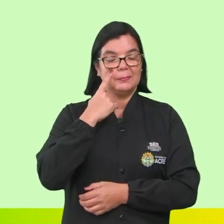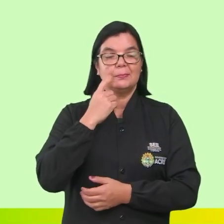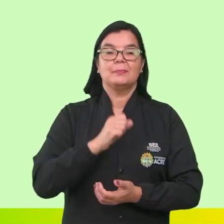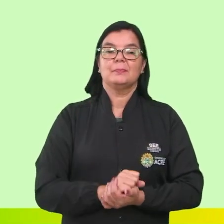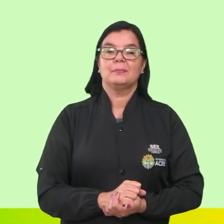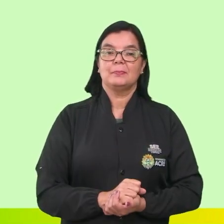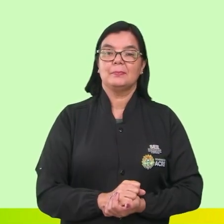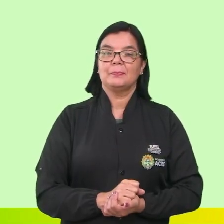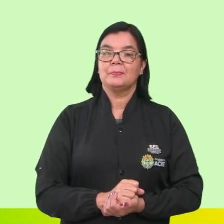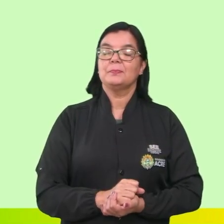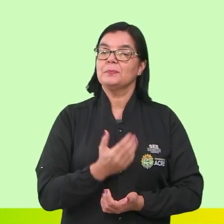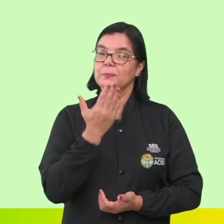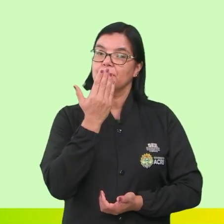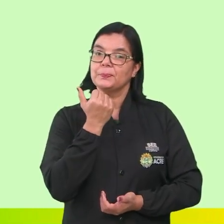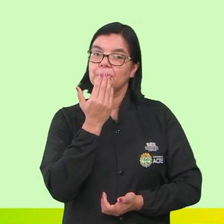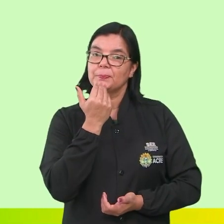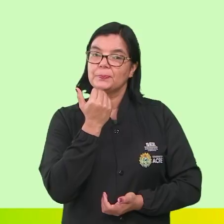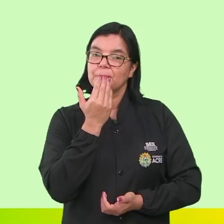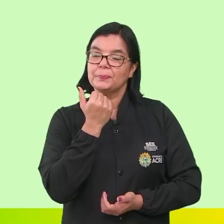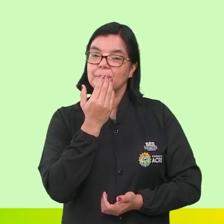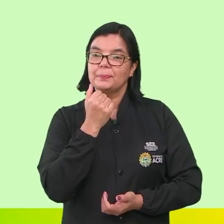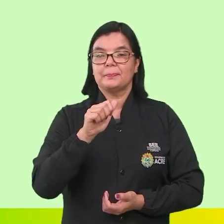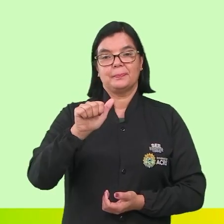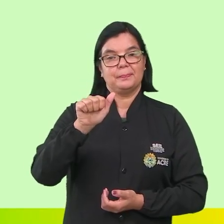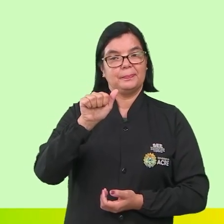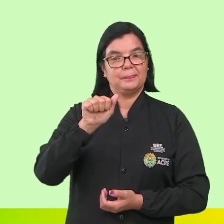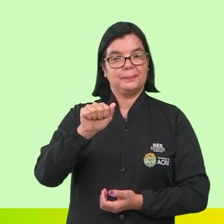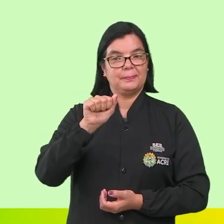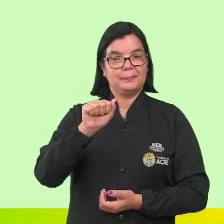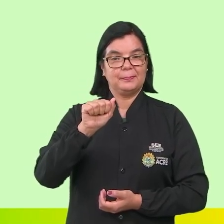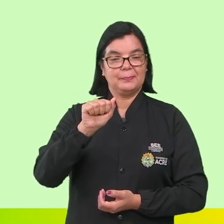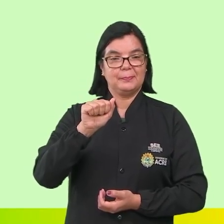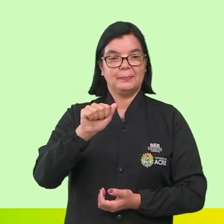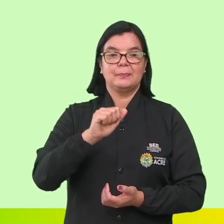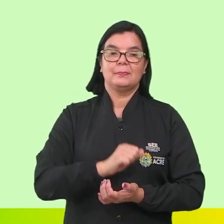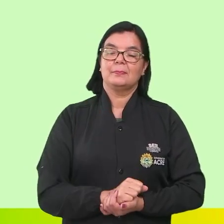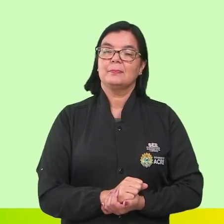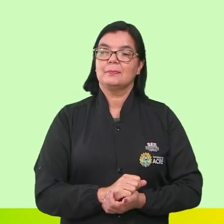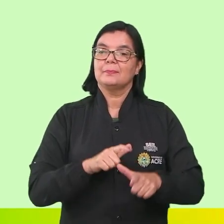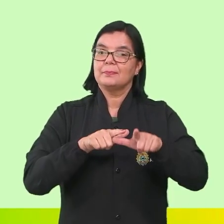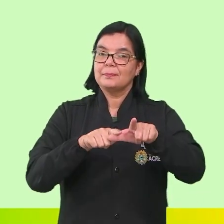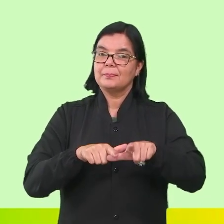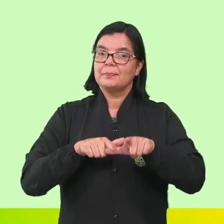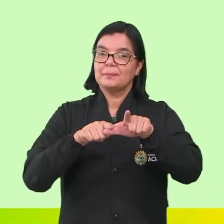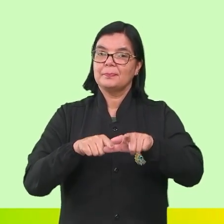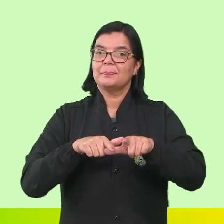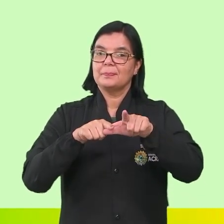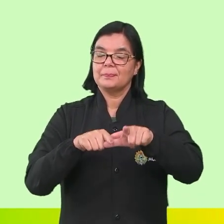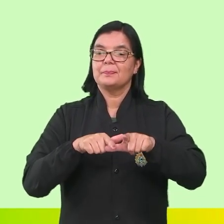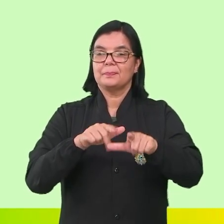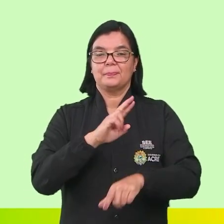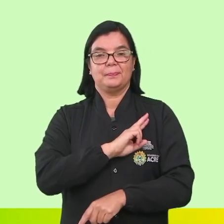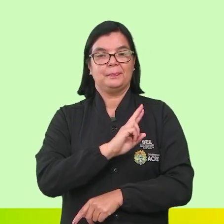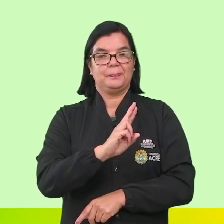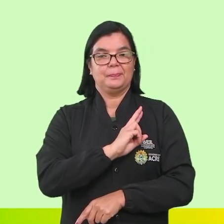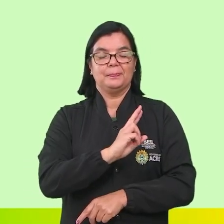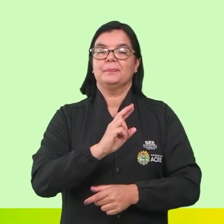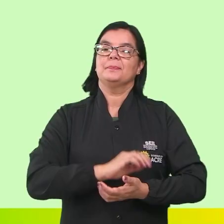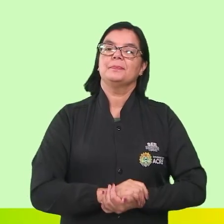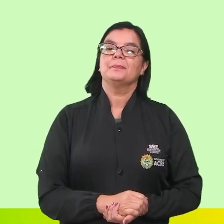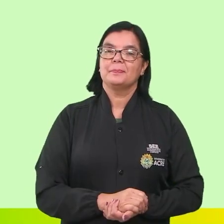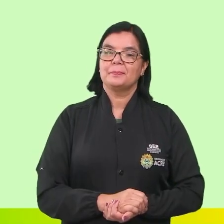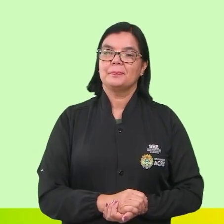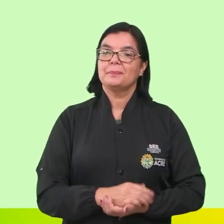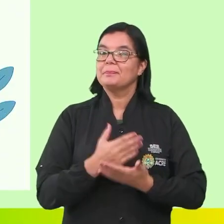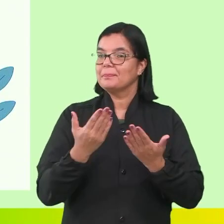vídeo. Injera é uma gastronomia, uma culinária africana. E o candomblé, uma religião.